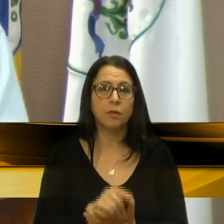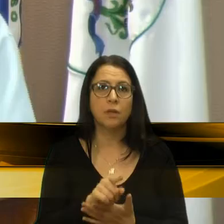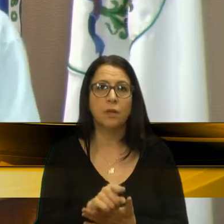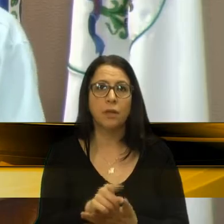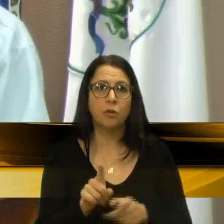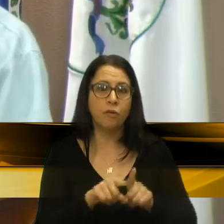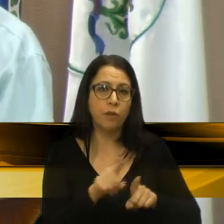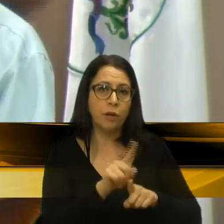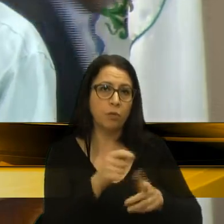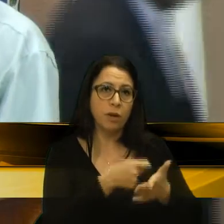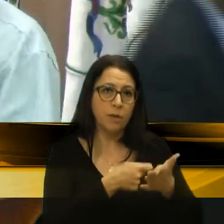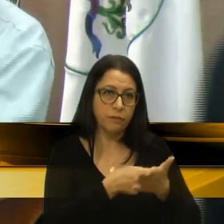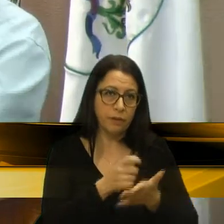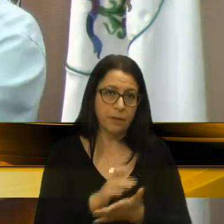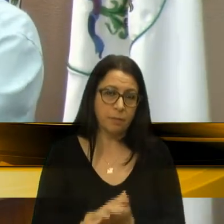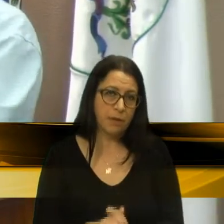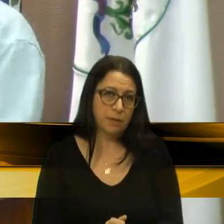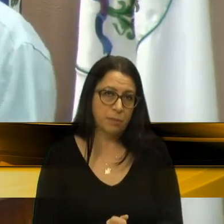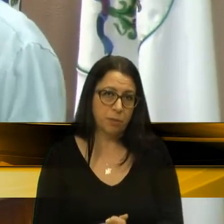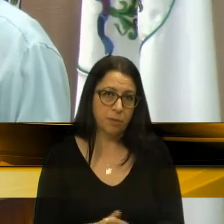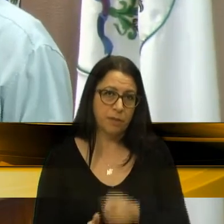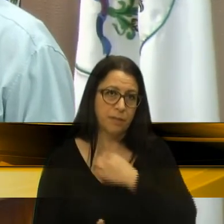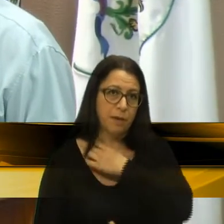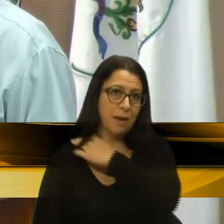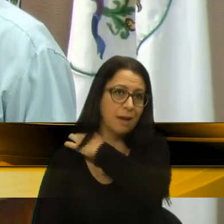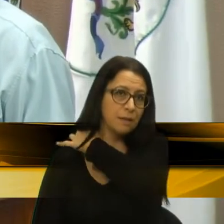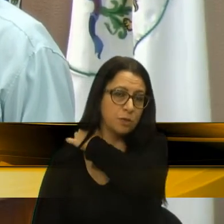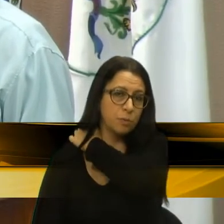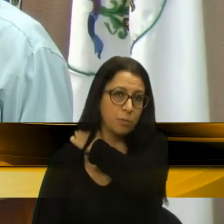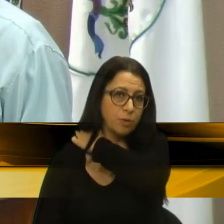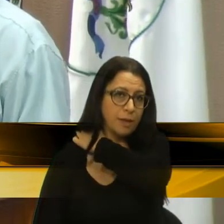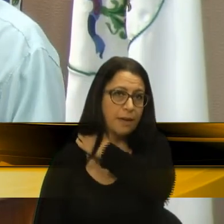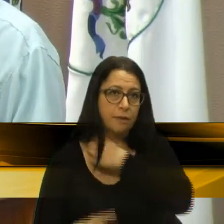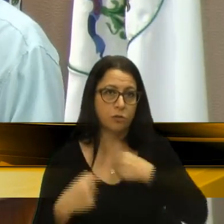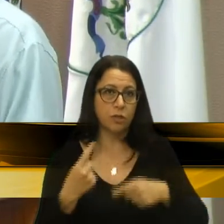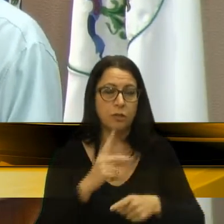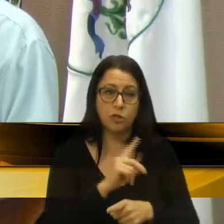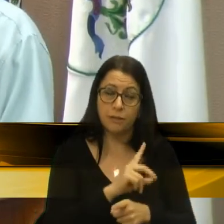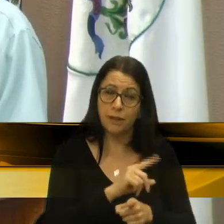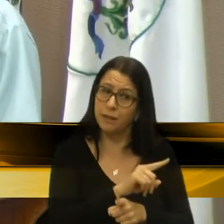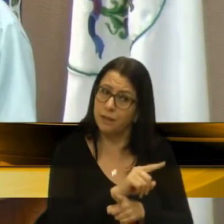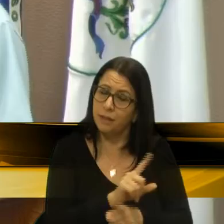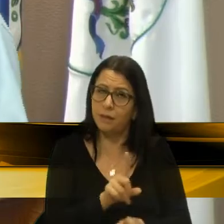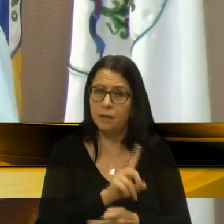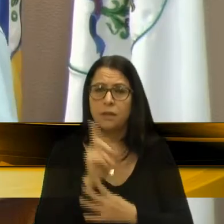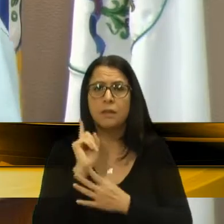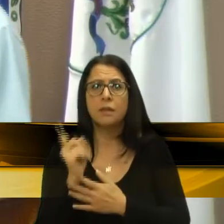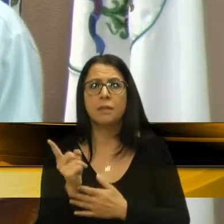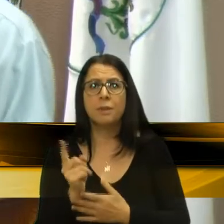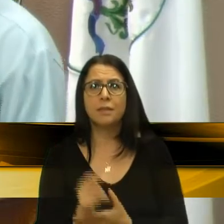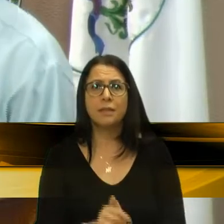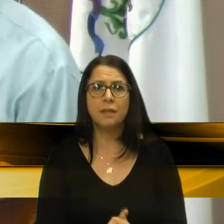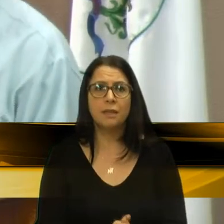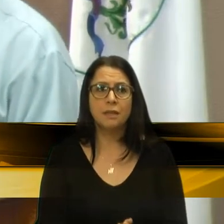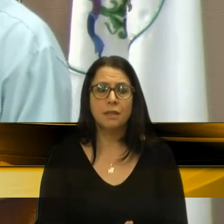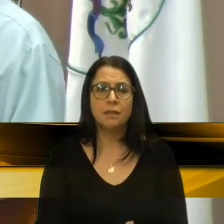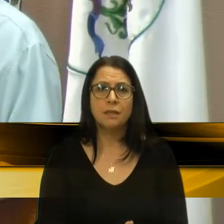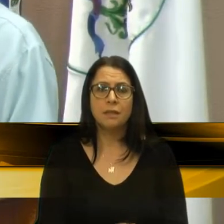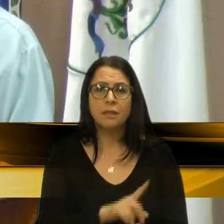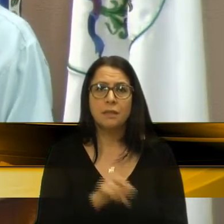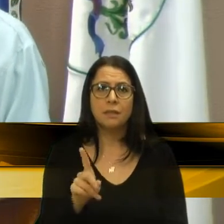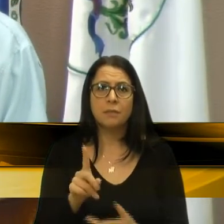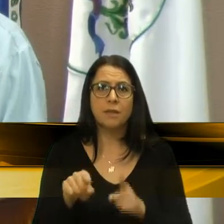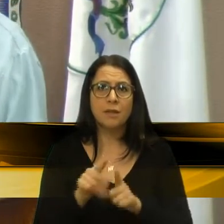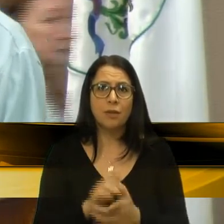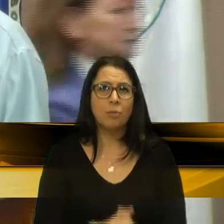cobrando com certeza a gente com a irá conseguir tentar -